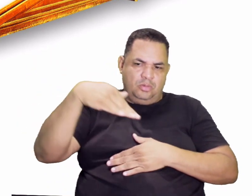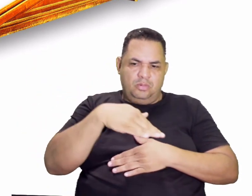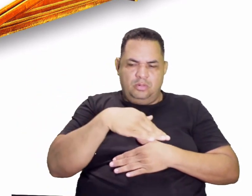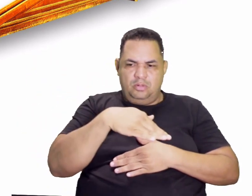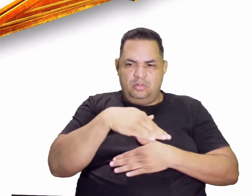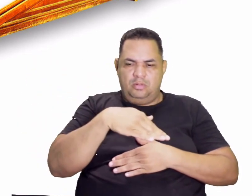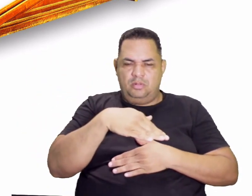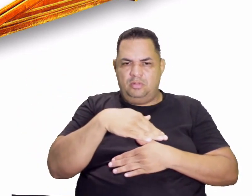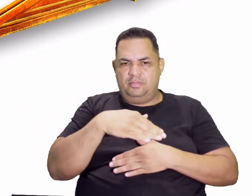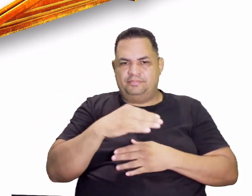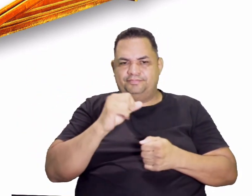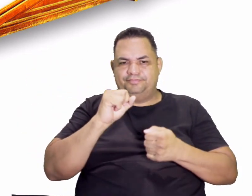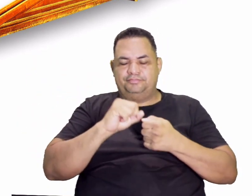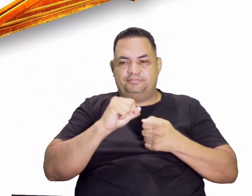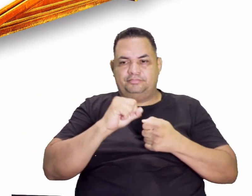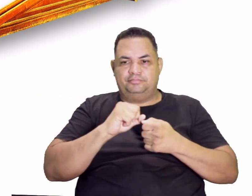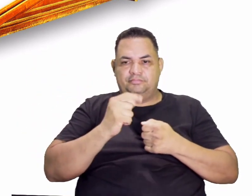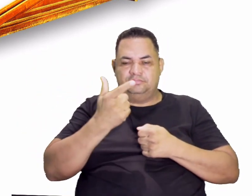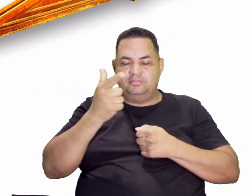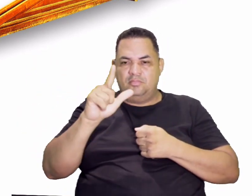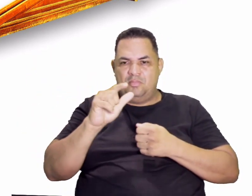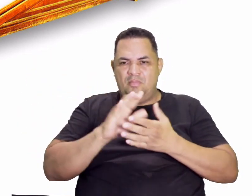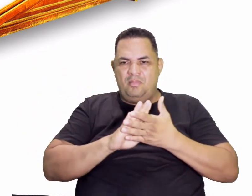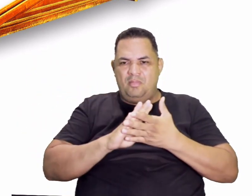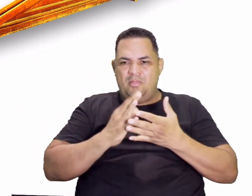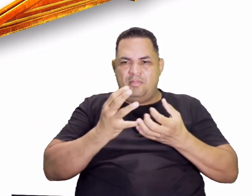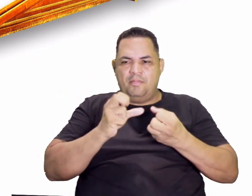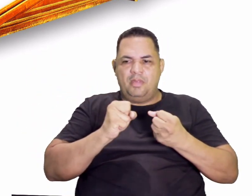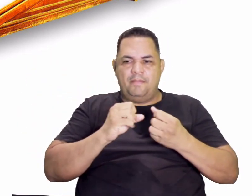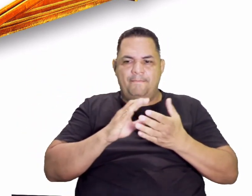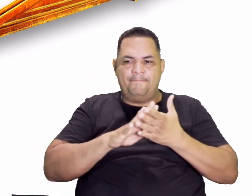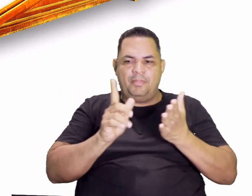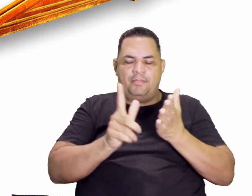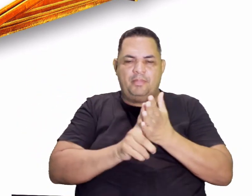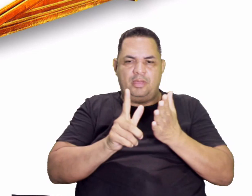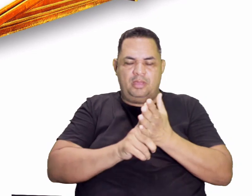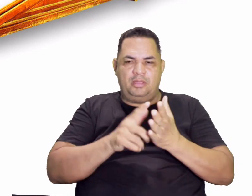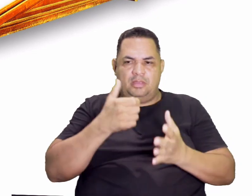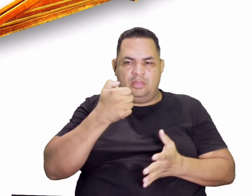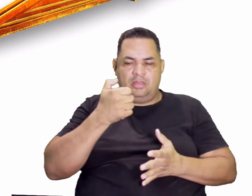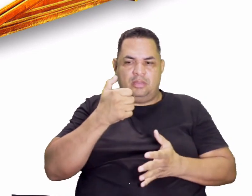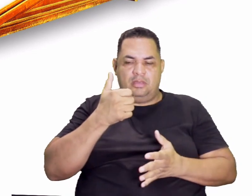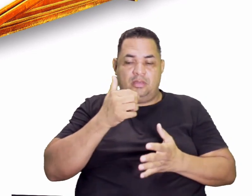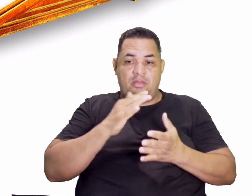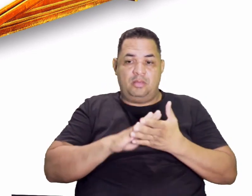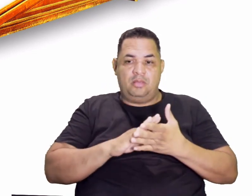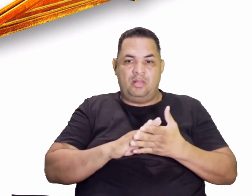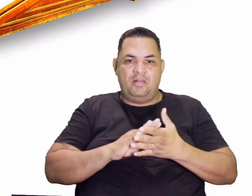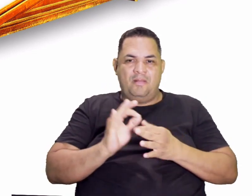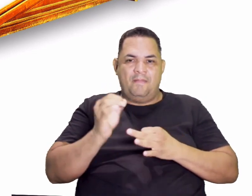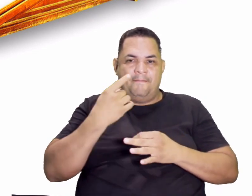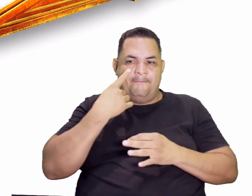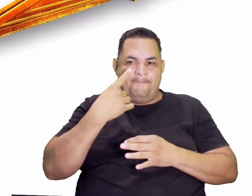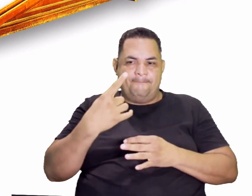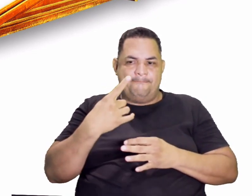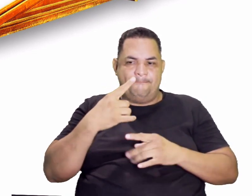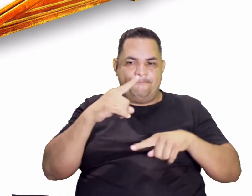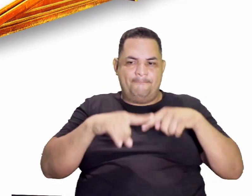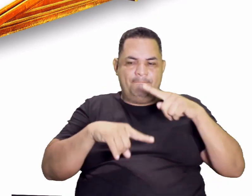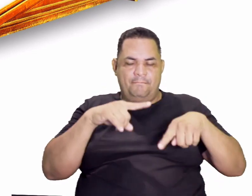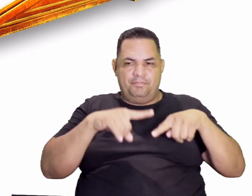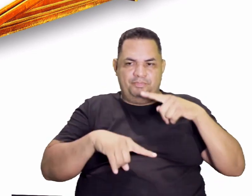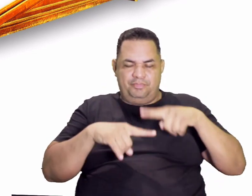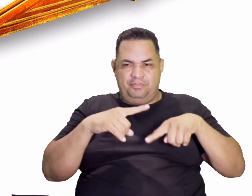ano, a gente fez um outro exemplo, né, do papel e a caneta. Então, está aqui, ó, conforme ele colocou o